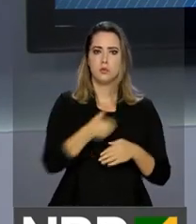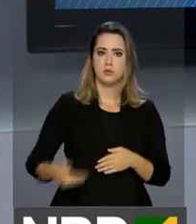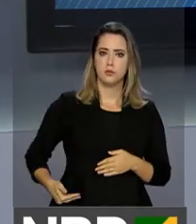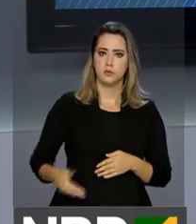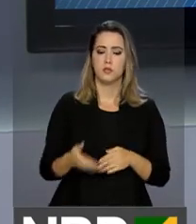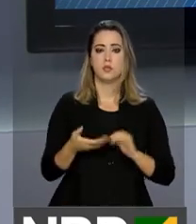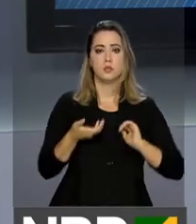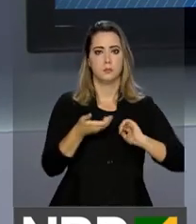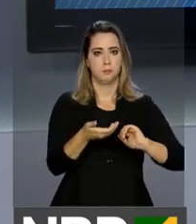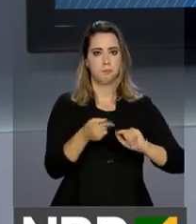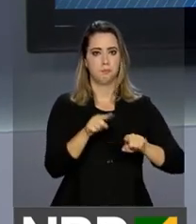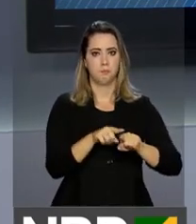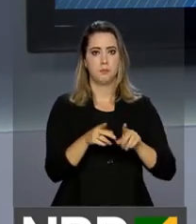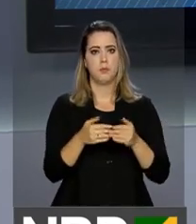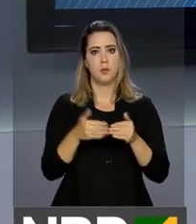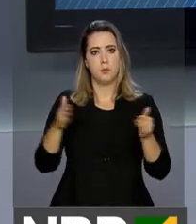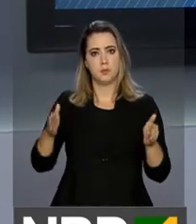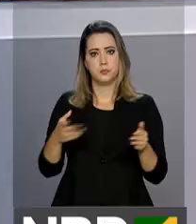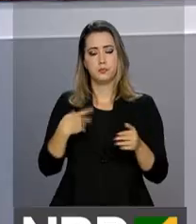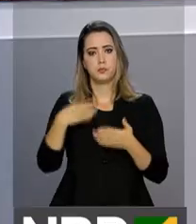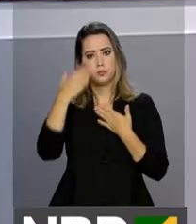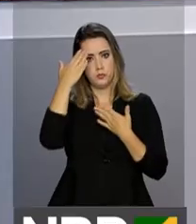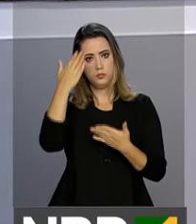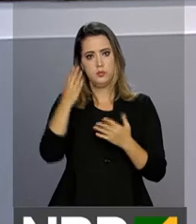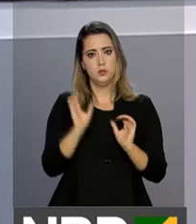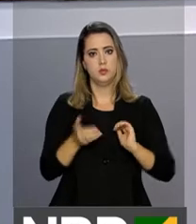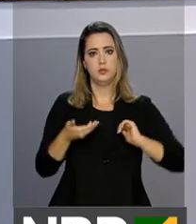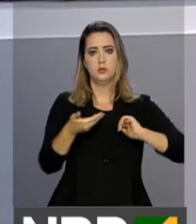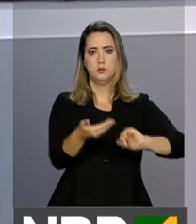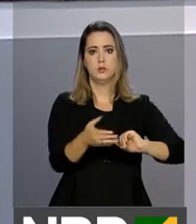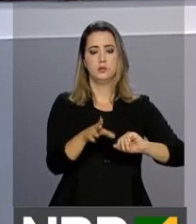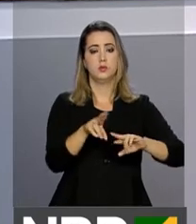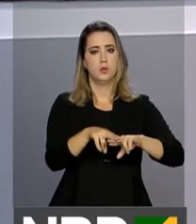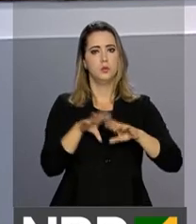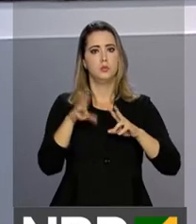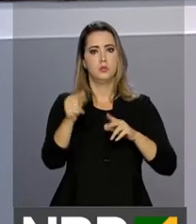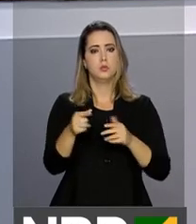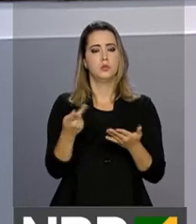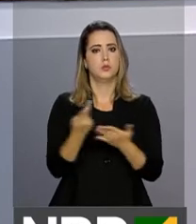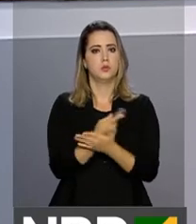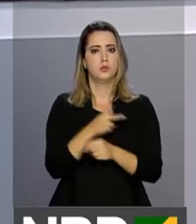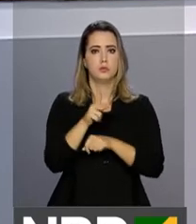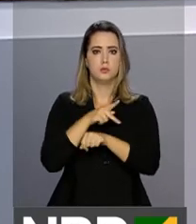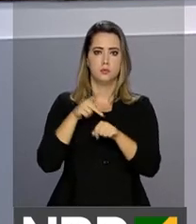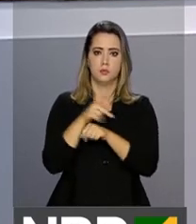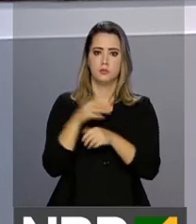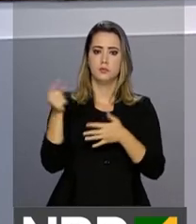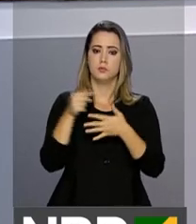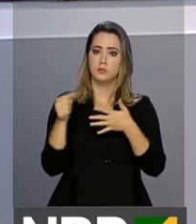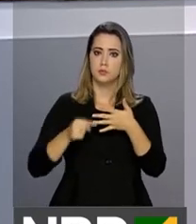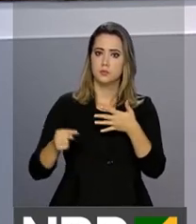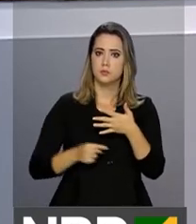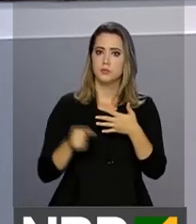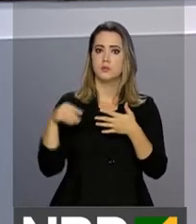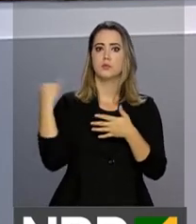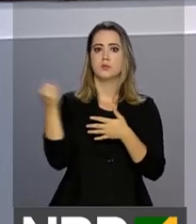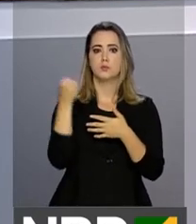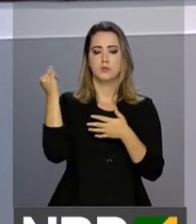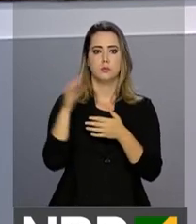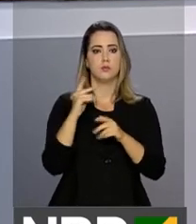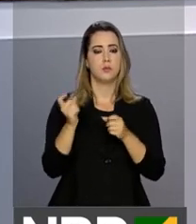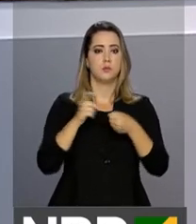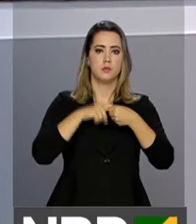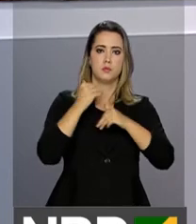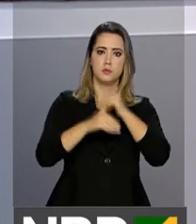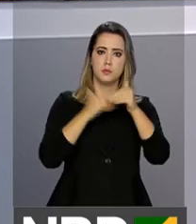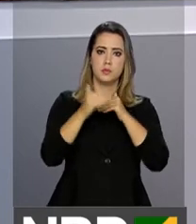governo o presidente abriu a reunião agradecendo ao congresso nacional por tudo que tem feito pelo país destacou medidas importantes